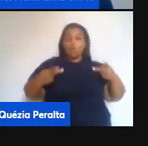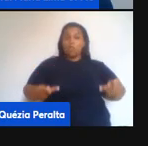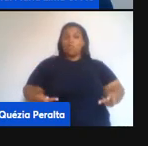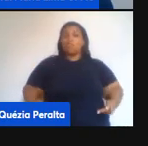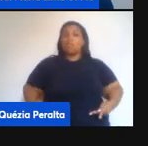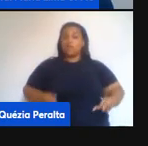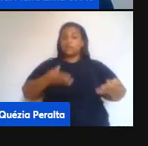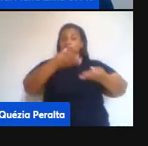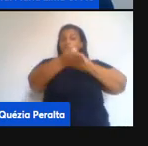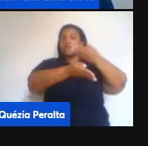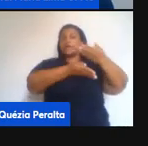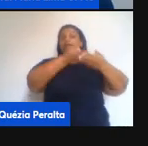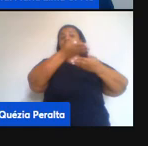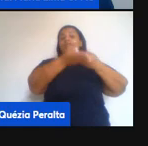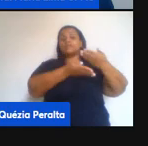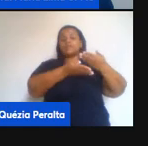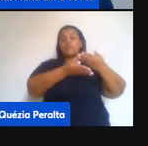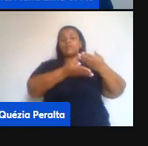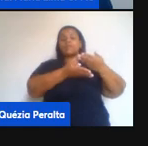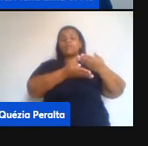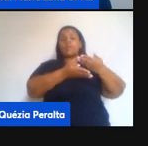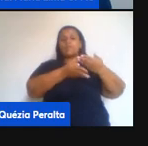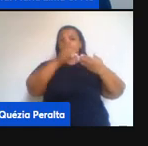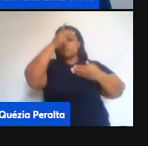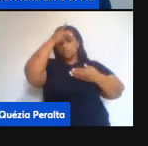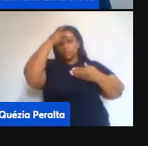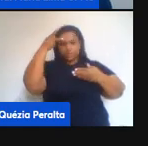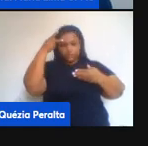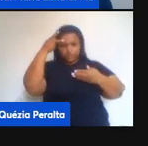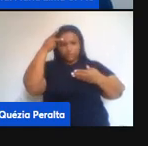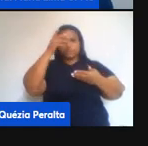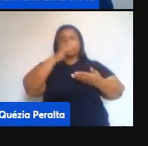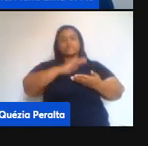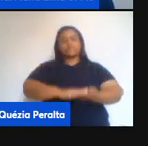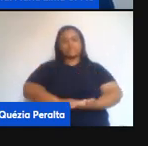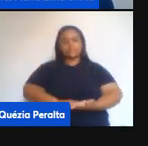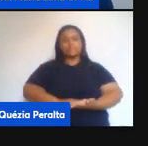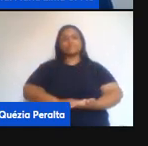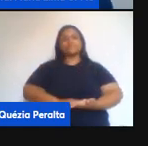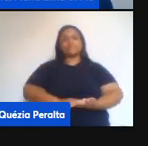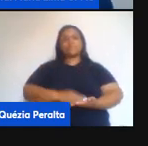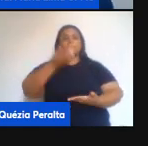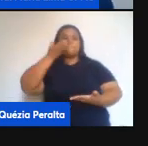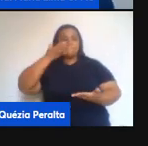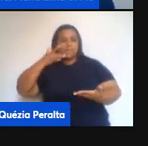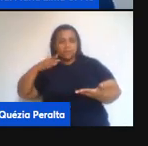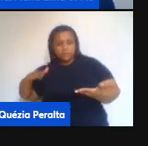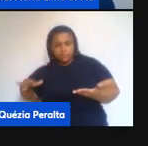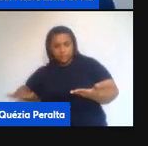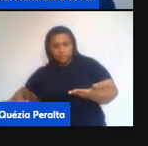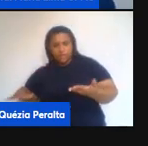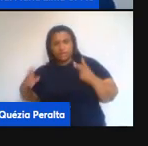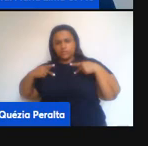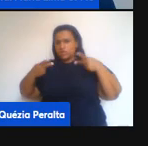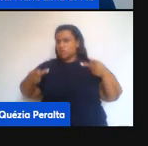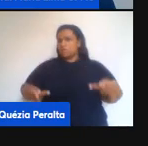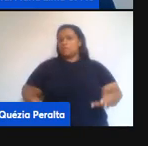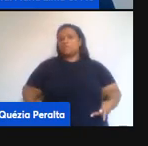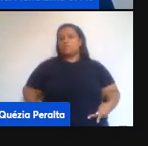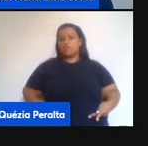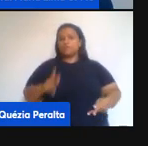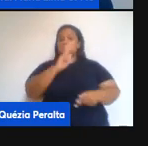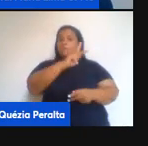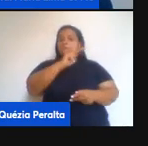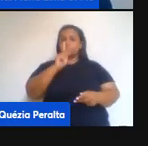que se dá entre sujeitos, né? O sujeito criança, o sujeito professora, professor.